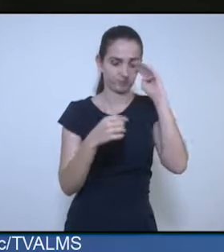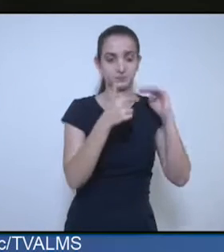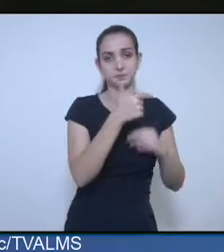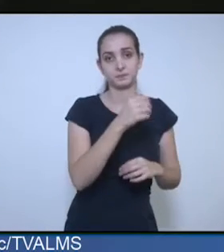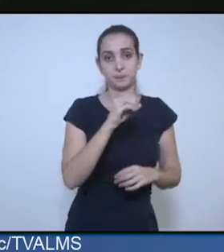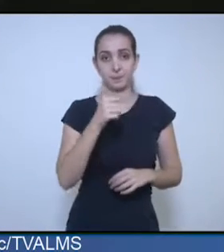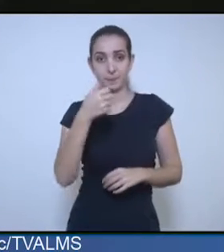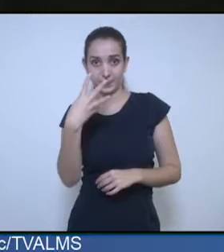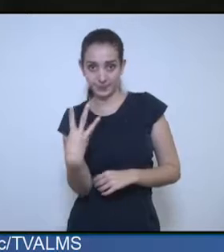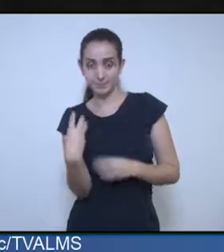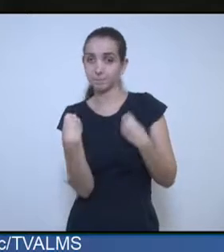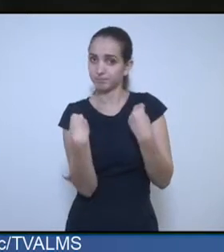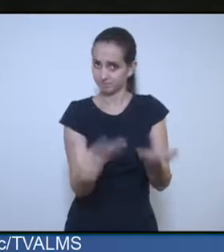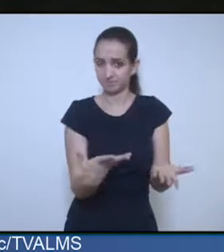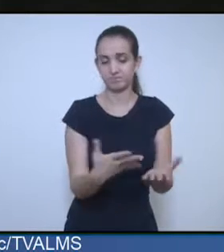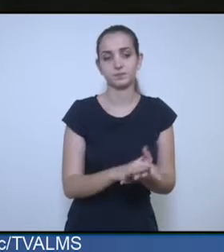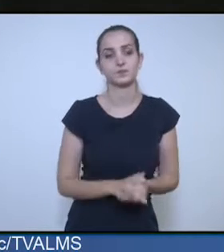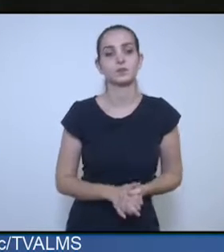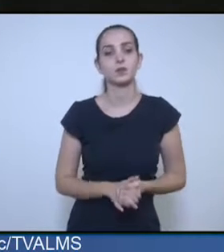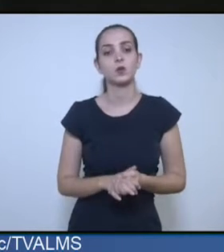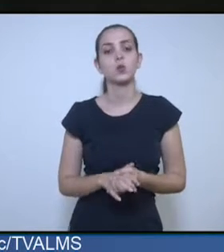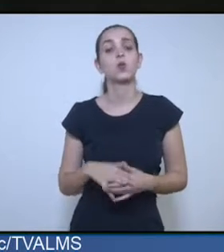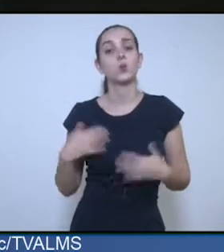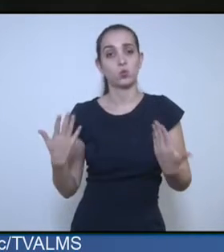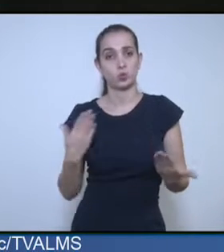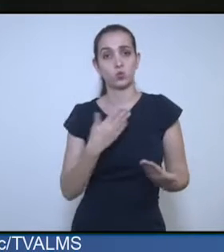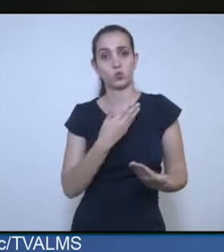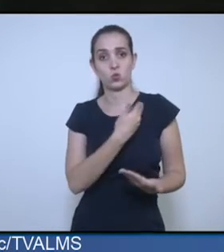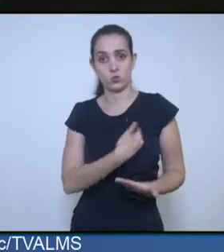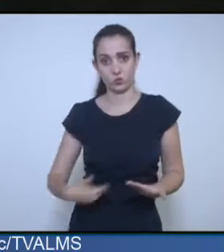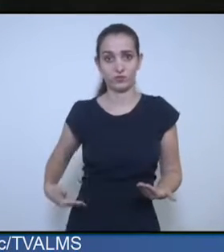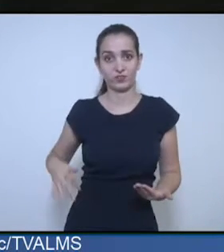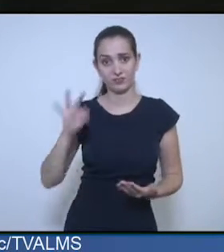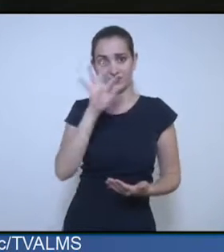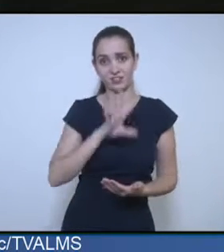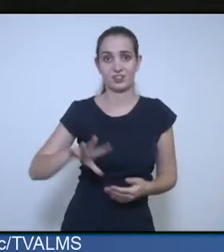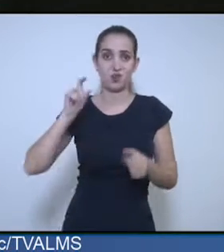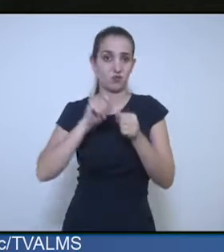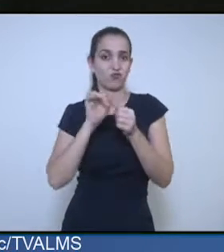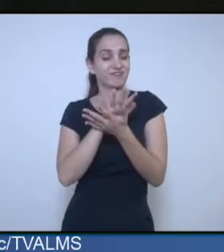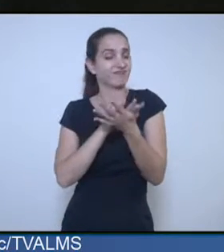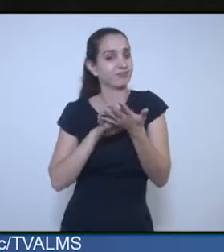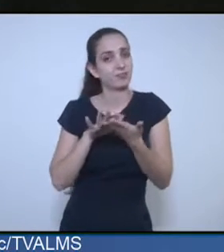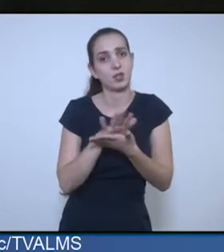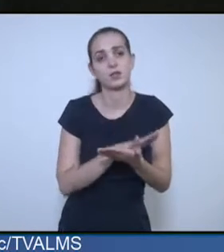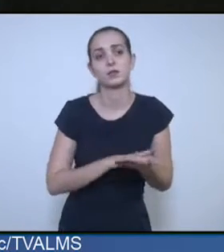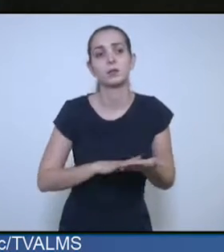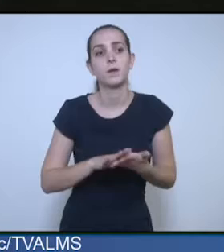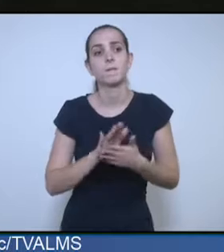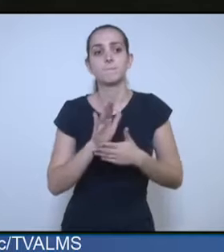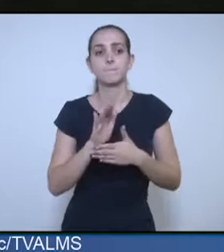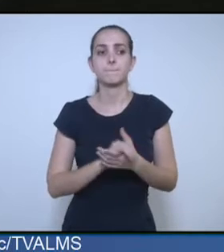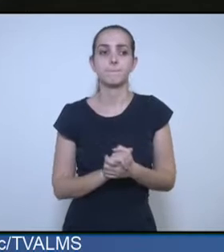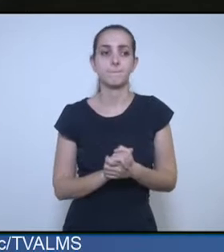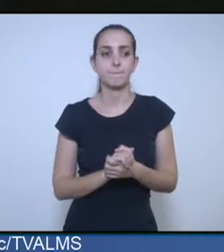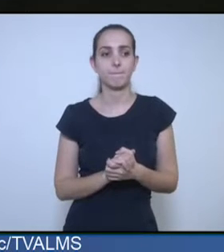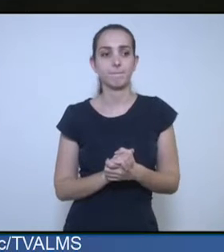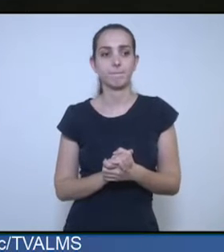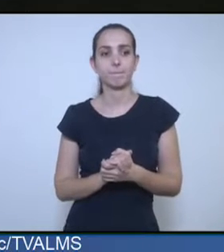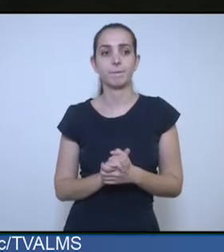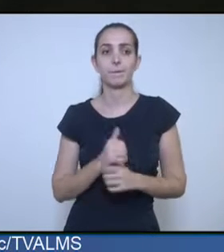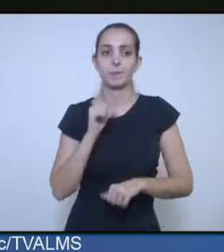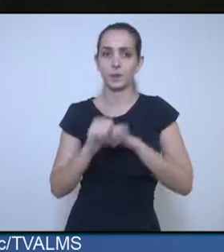2014. Enquanto o governo federal não faz nada para a reforma agrária, a ex-presidente Dilma,